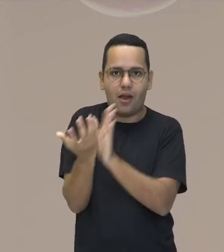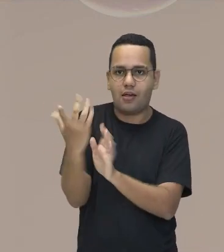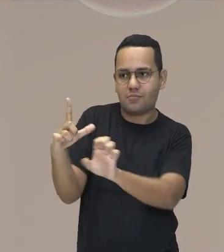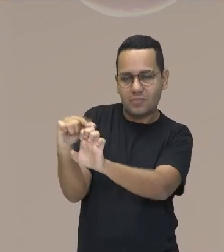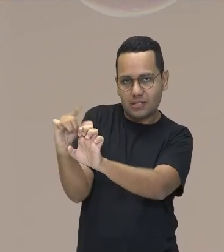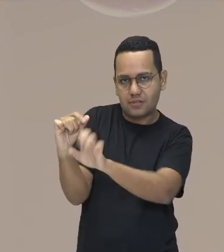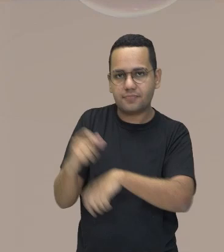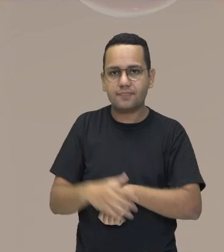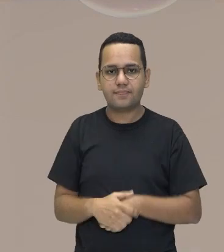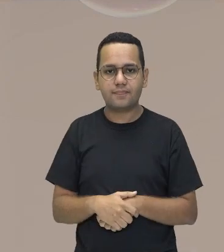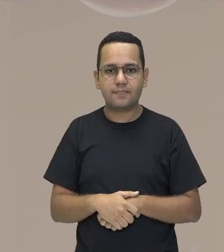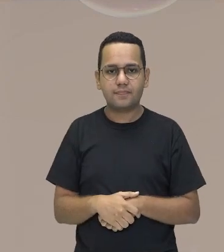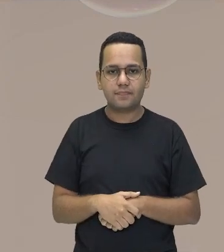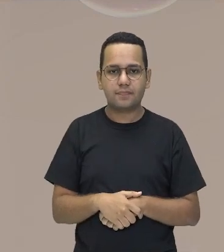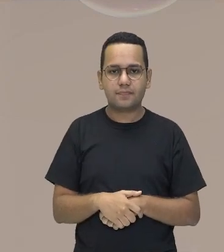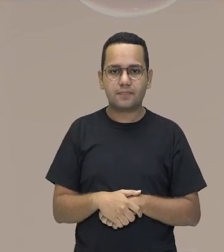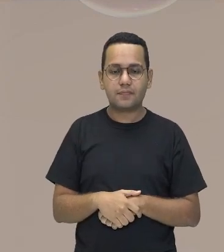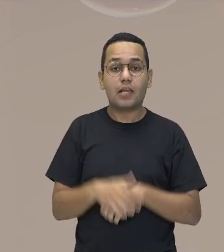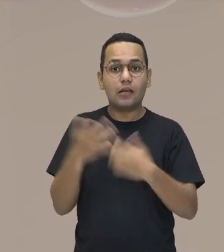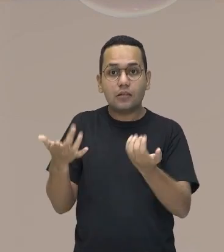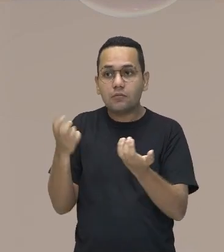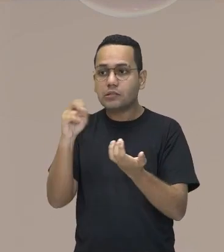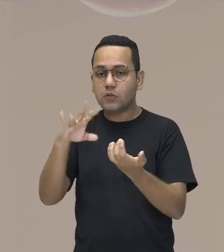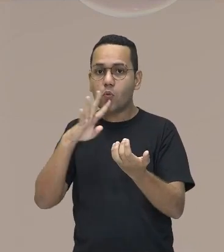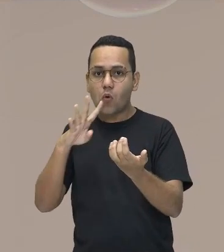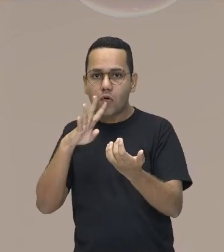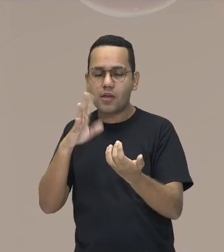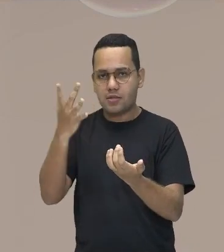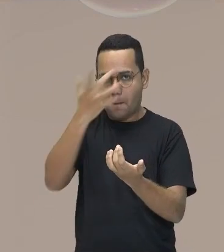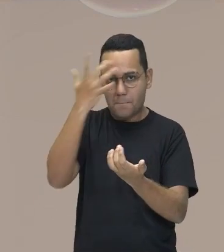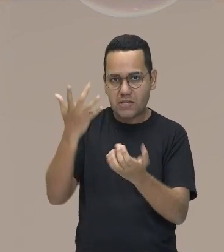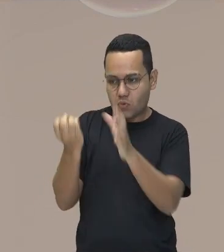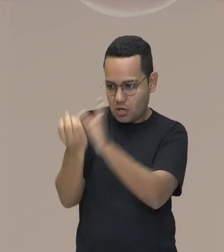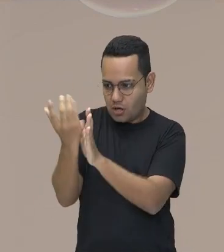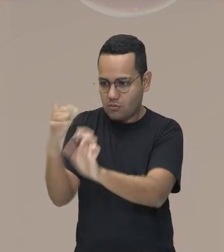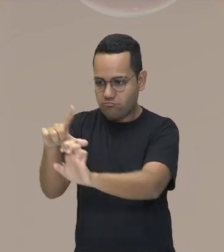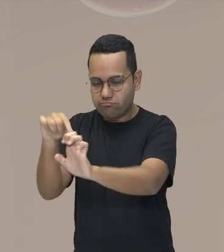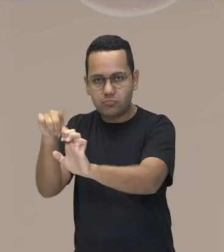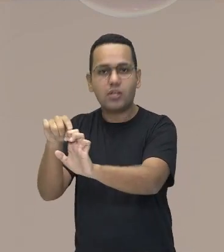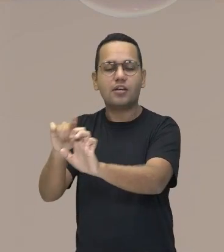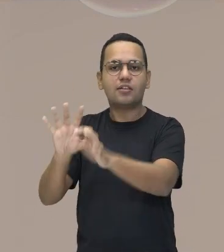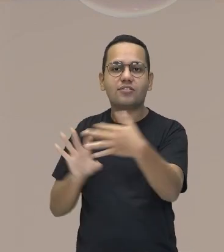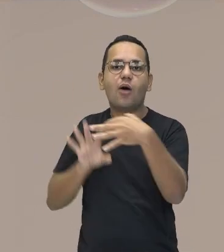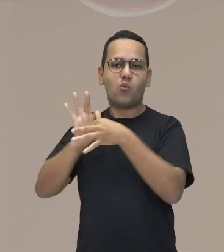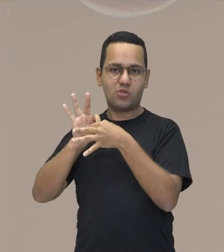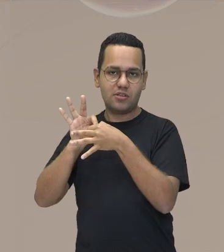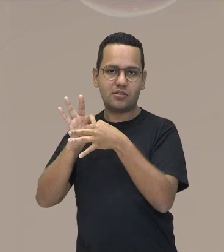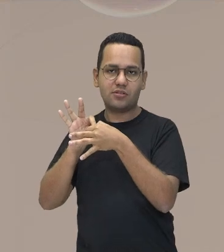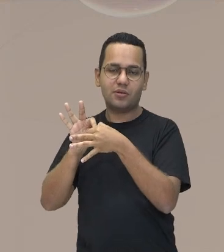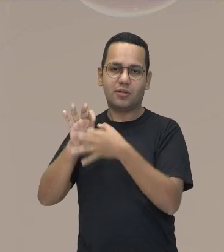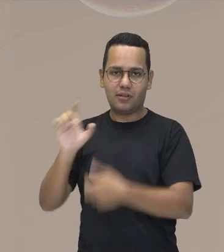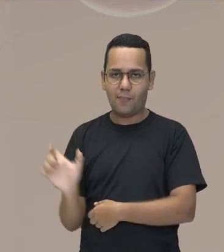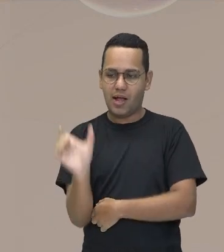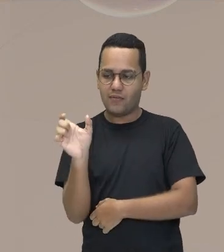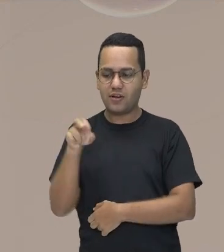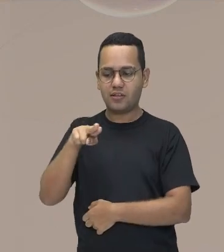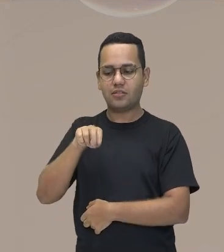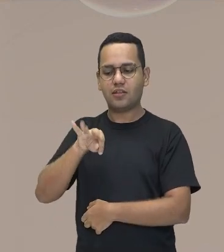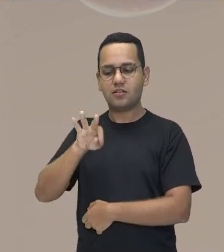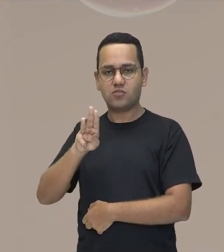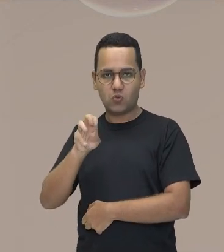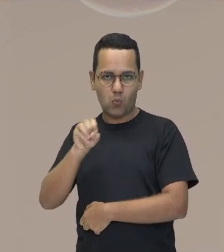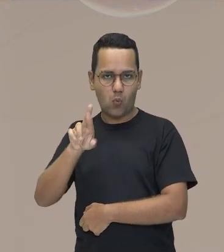empreendedor, essa pessoa faz parte do seu networking, ok? Então, conversar com essas pessoas para saber quais foram os